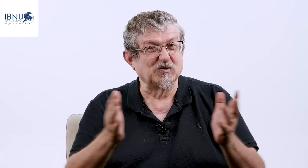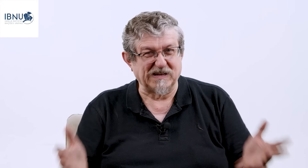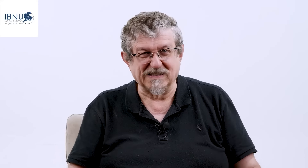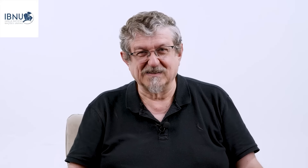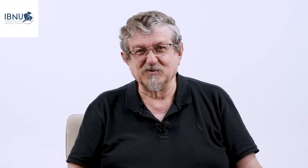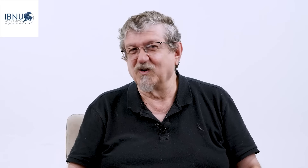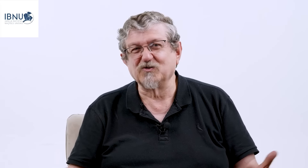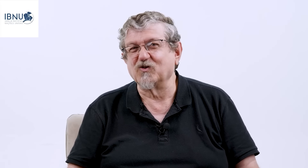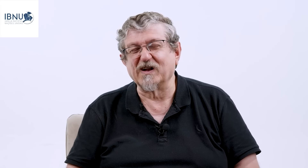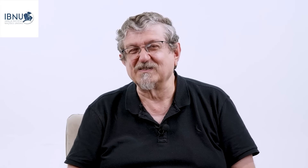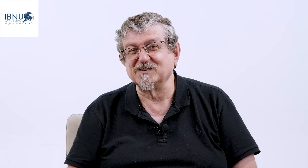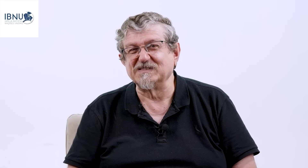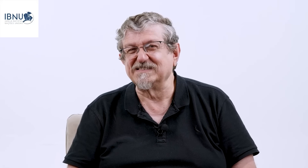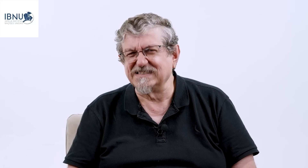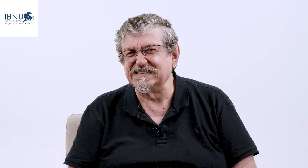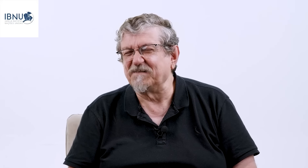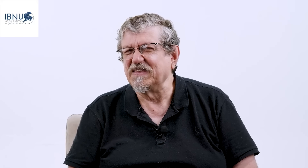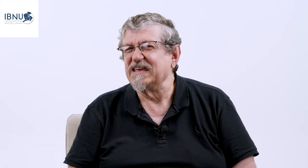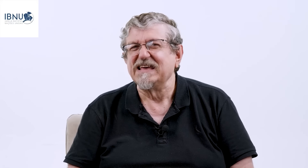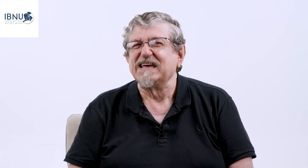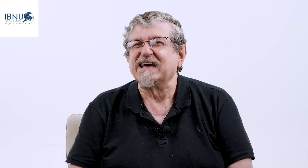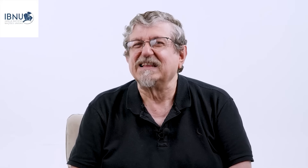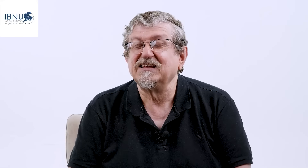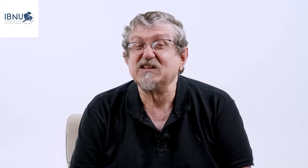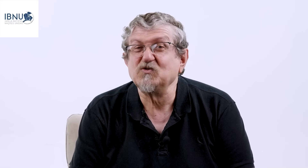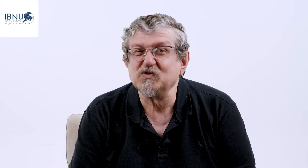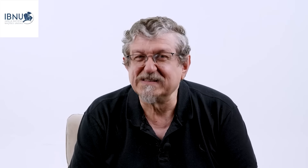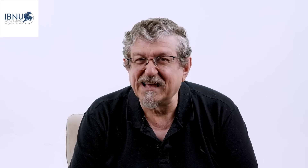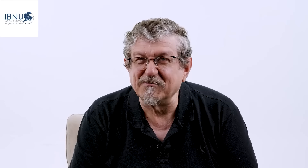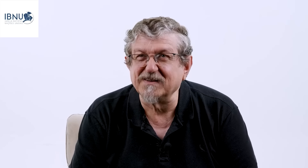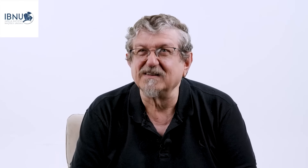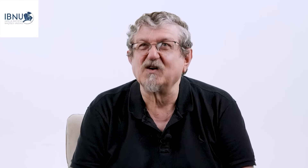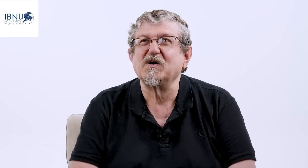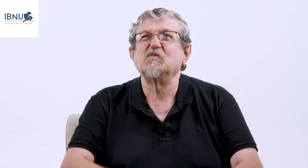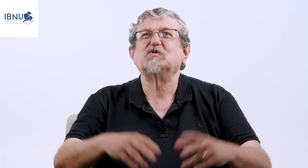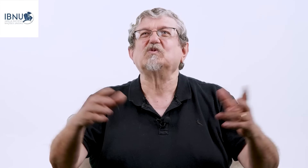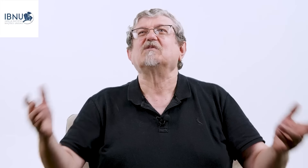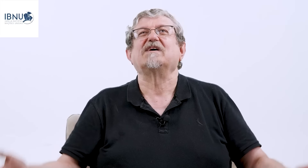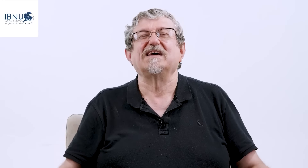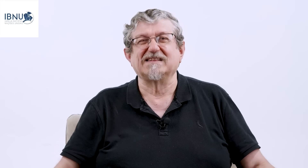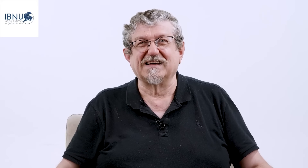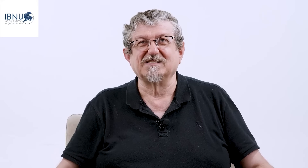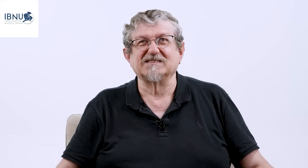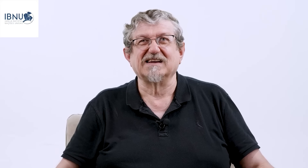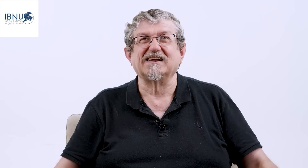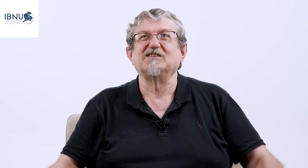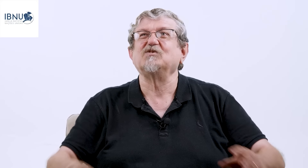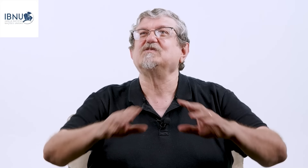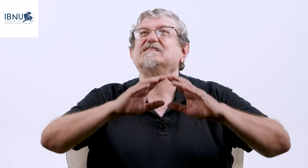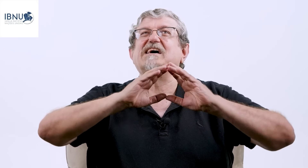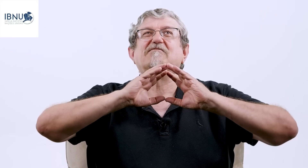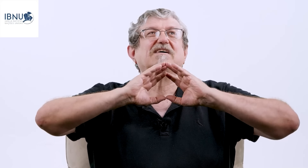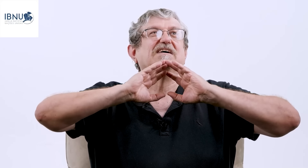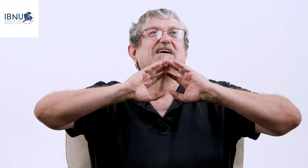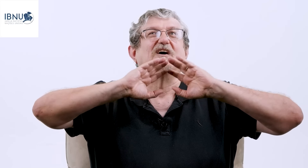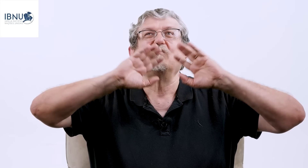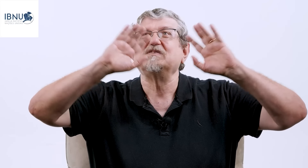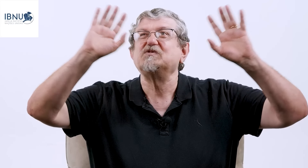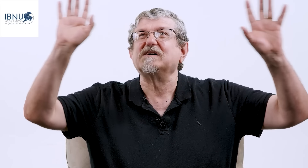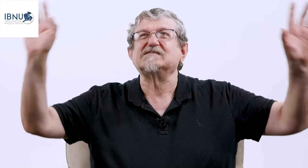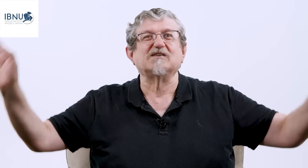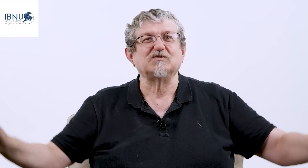a doutrina que o nosso coração ensina, ela não nos leva a uma ruptura com a realidade, ela não nos leva